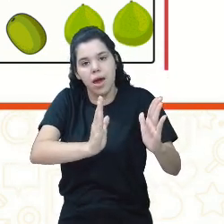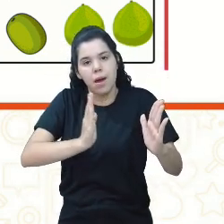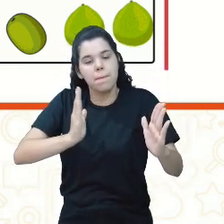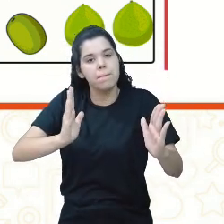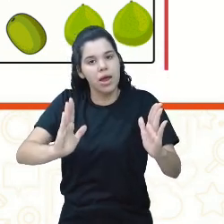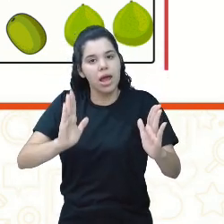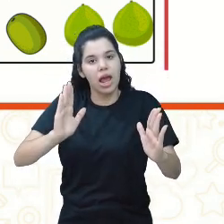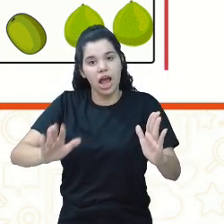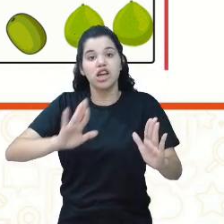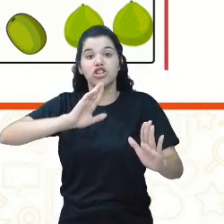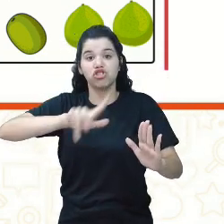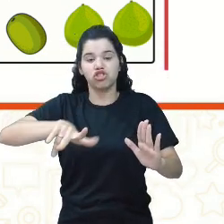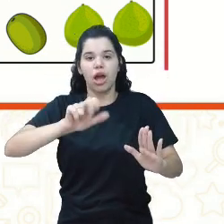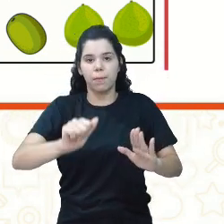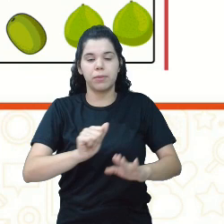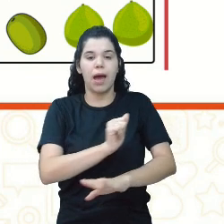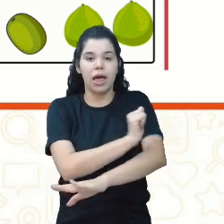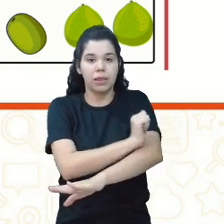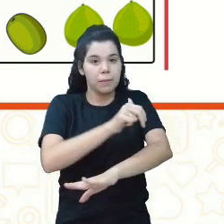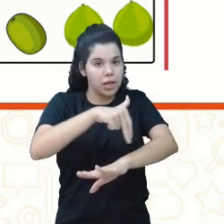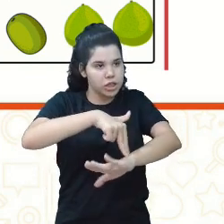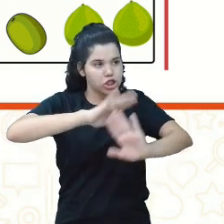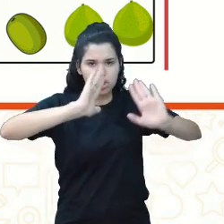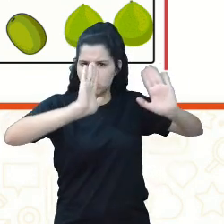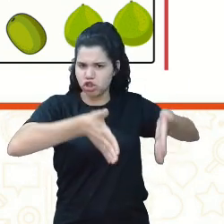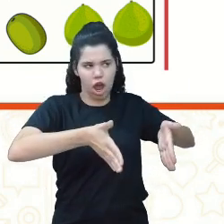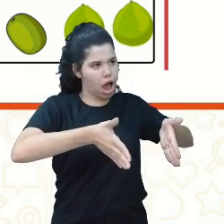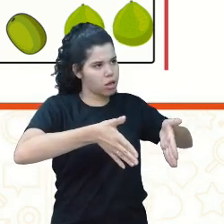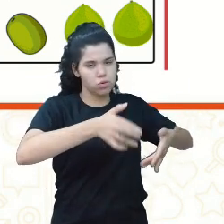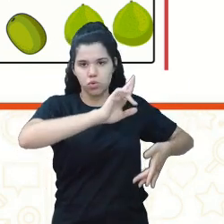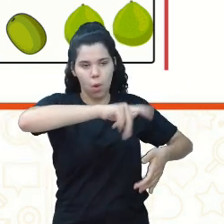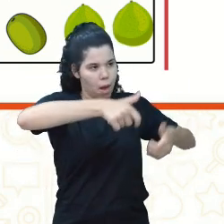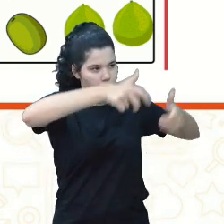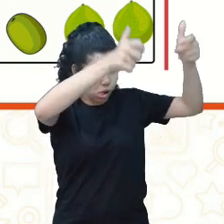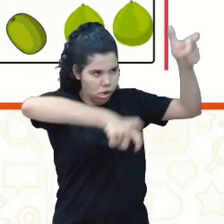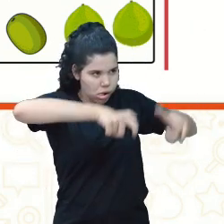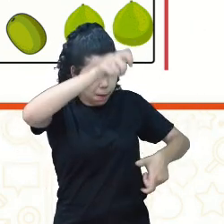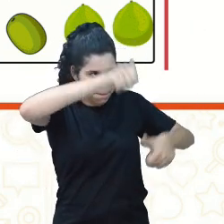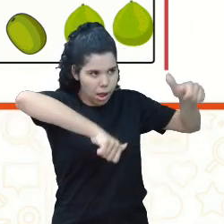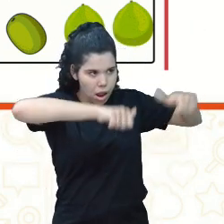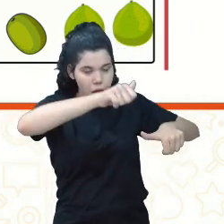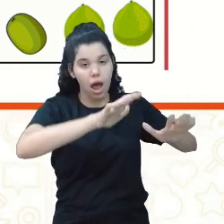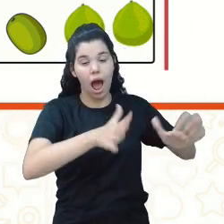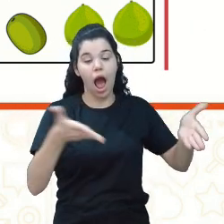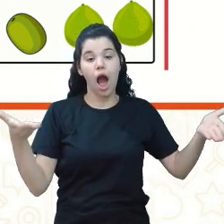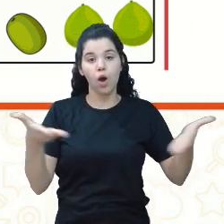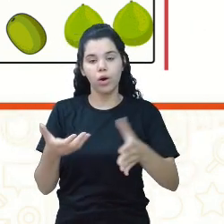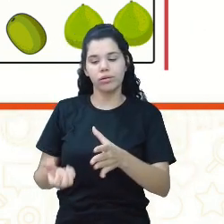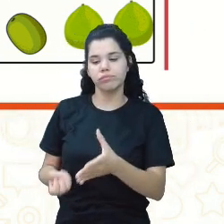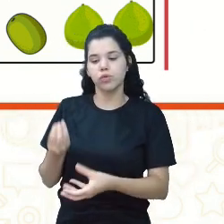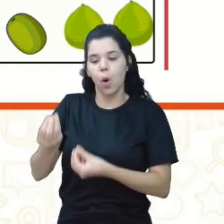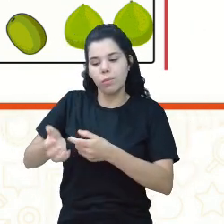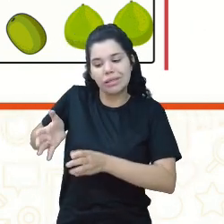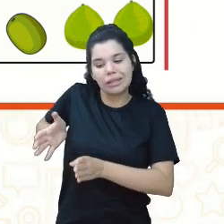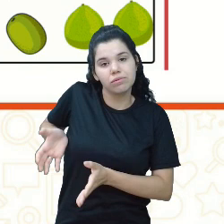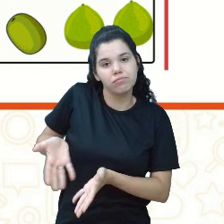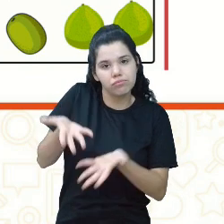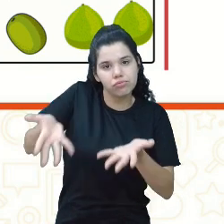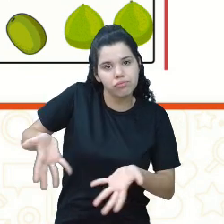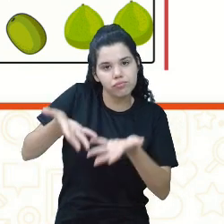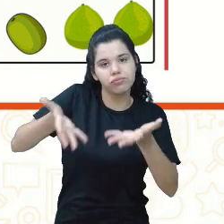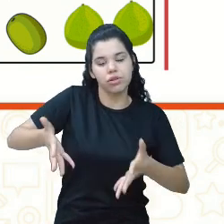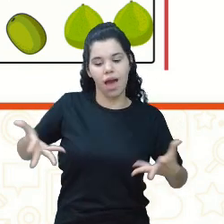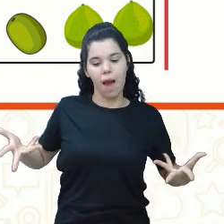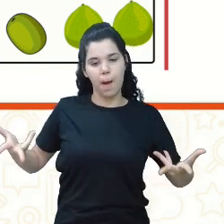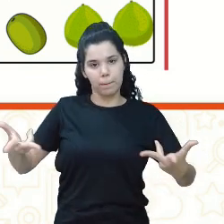do momento da diagnose, nós já não estamos diagnosticando, nós estamos pensando em formar, em desenvolver